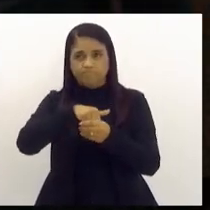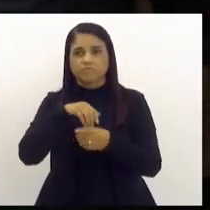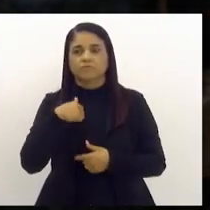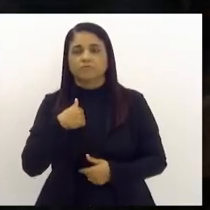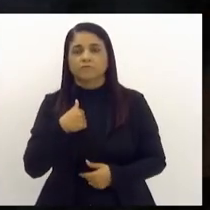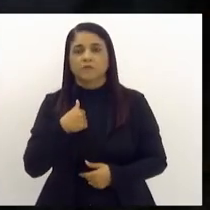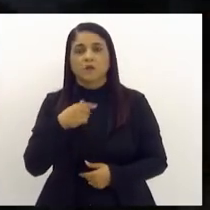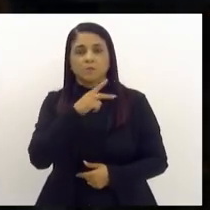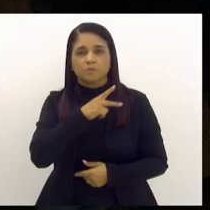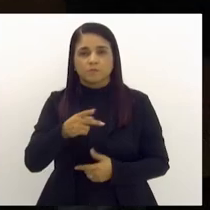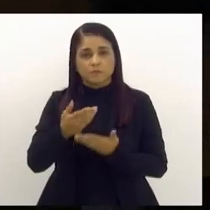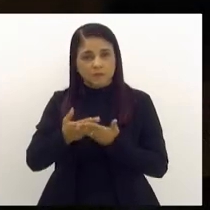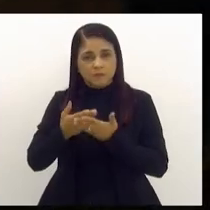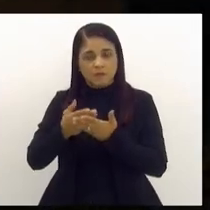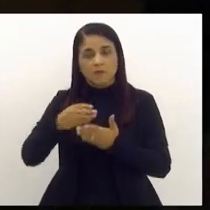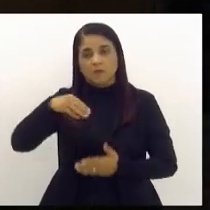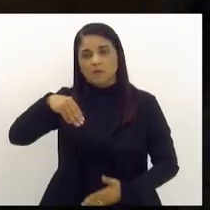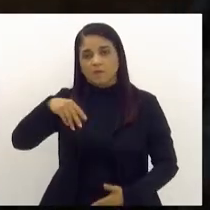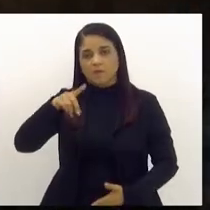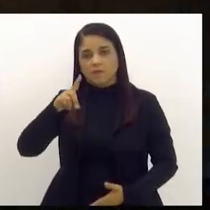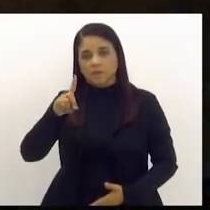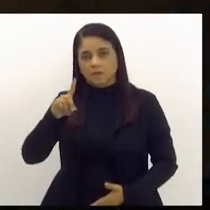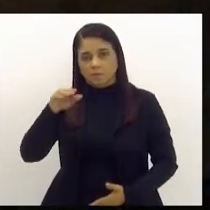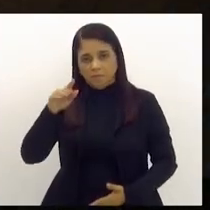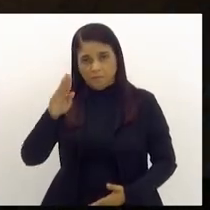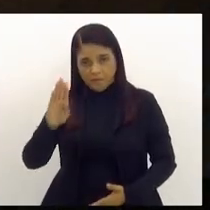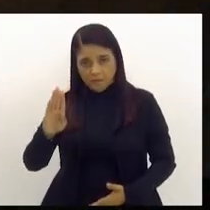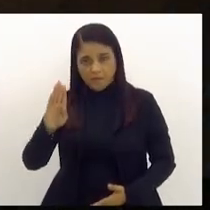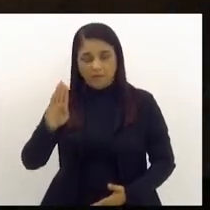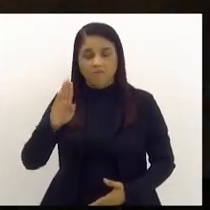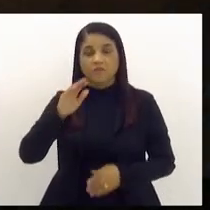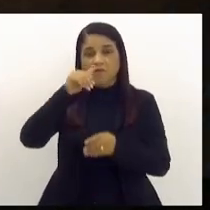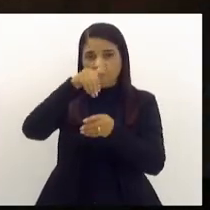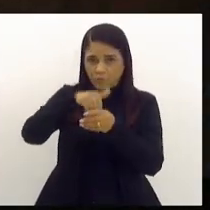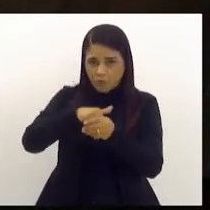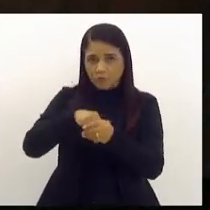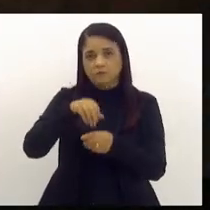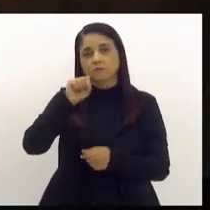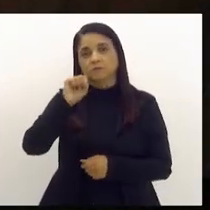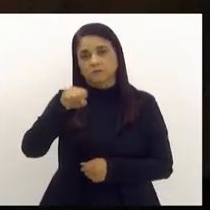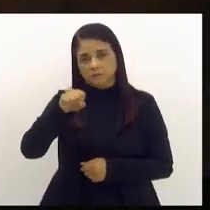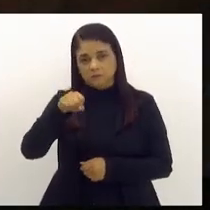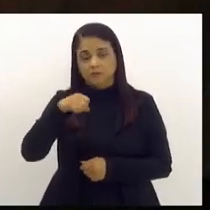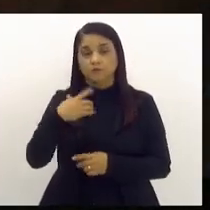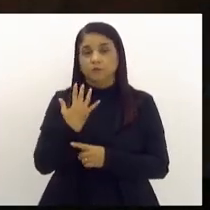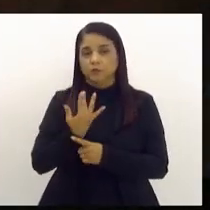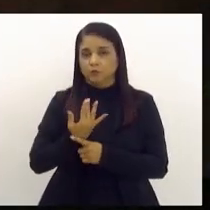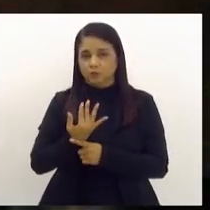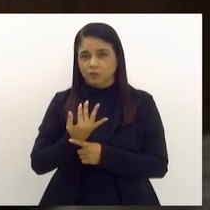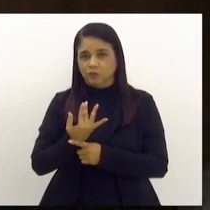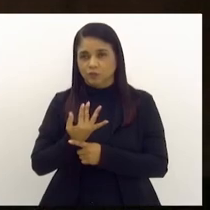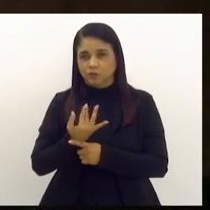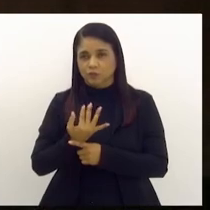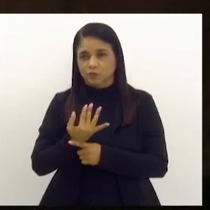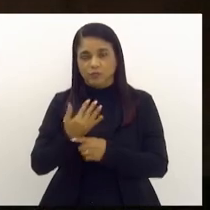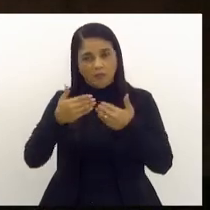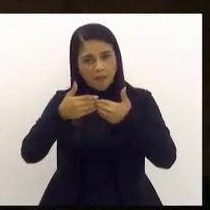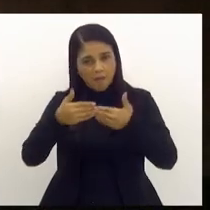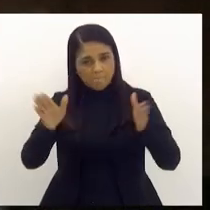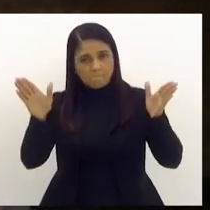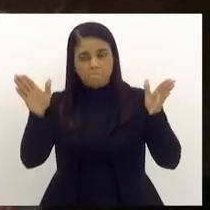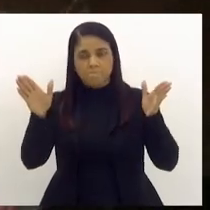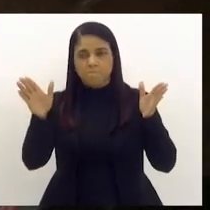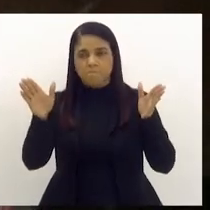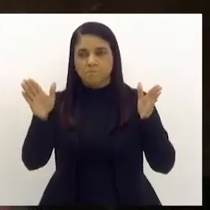Senhor presidente, para encaminhar pelo MDB. Senhor presidente, o MDB vota sim. E Duque de Caxias está de portas